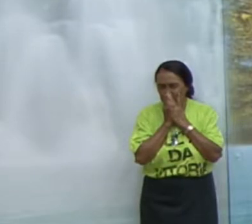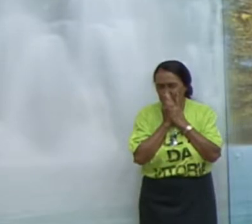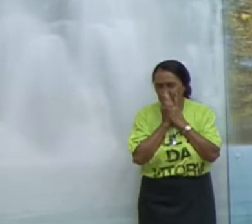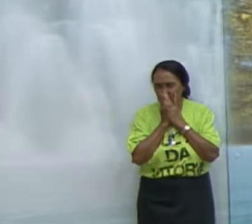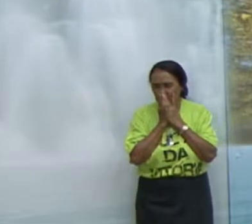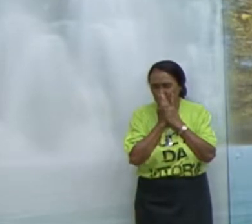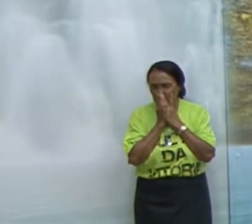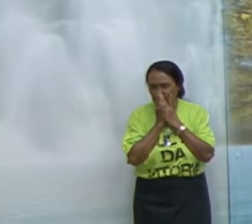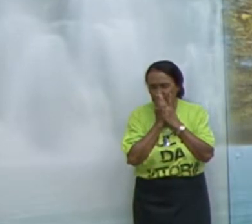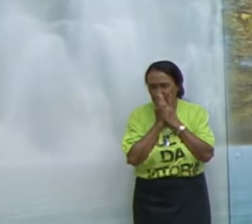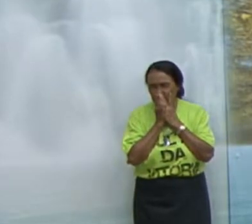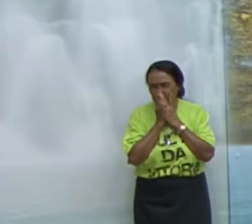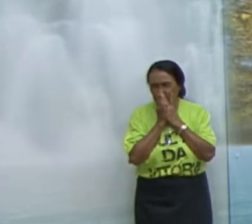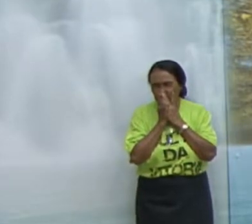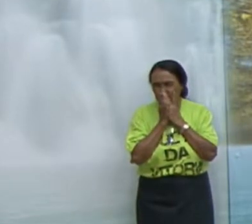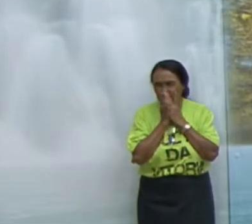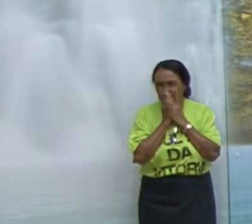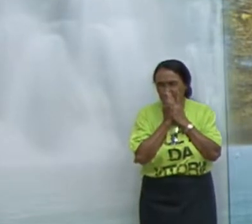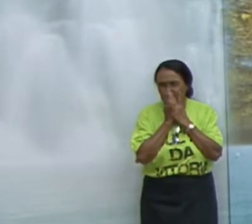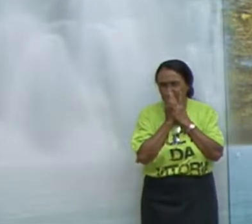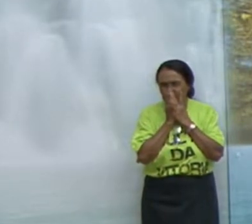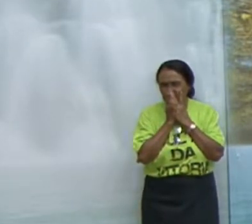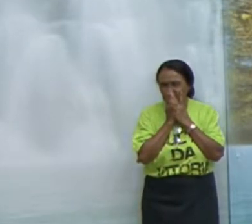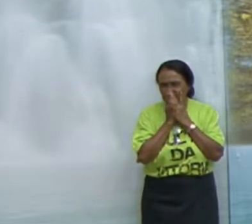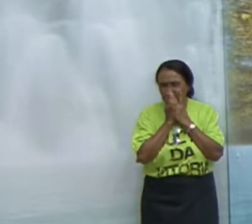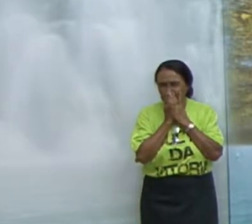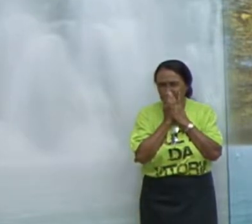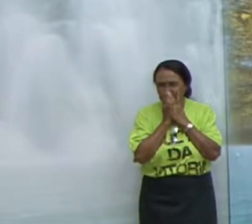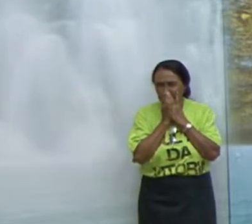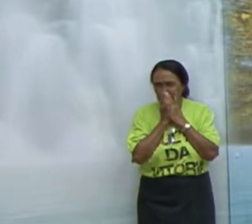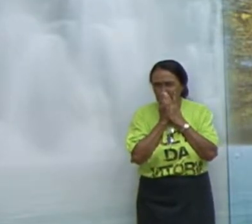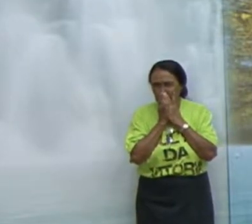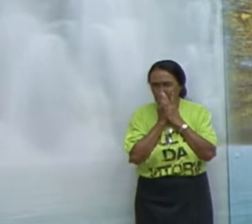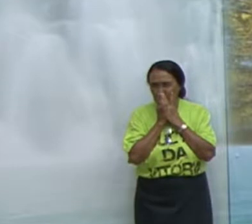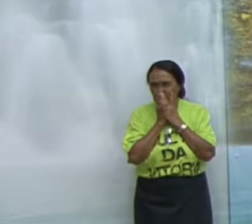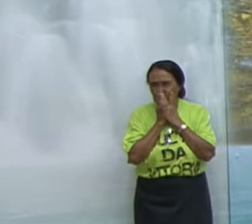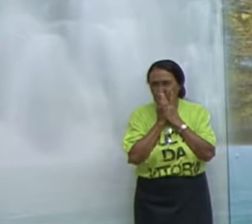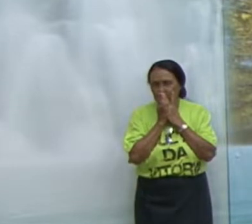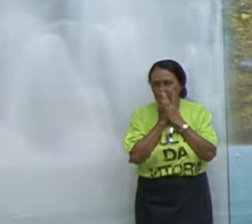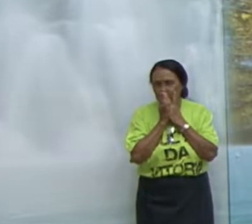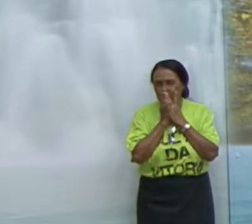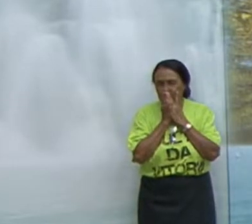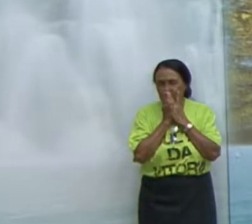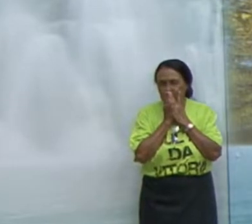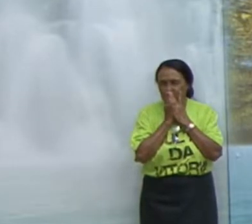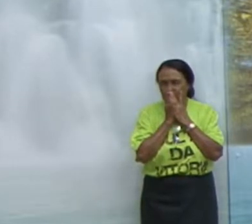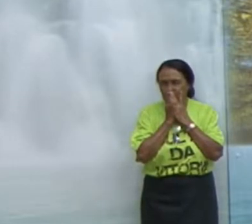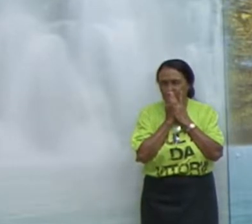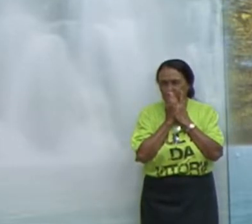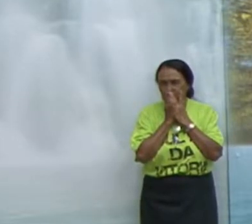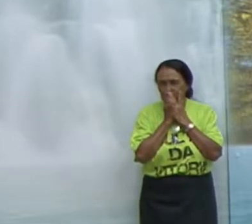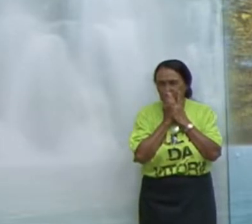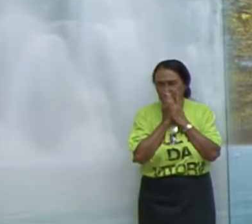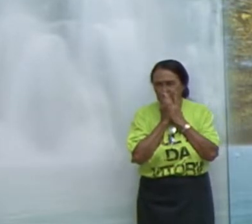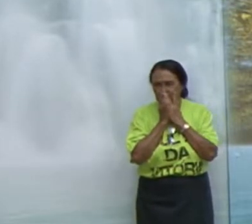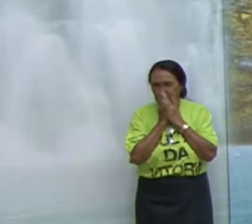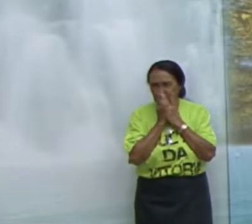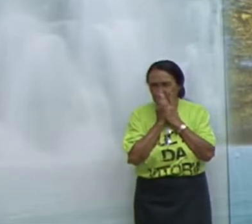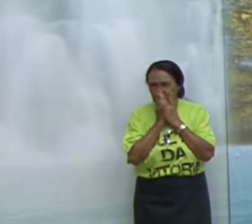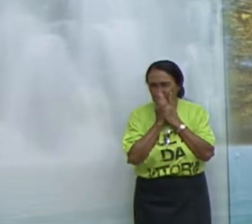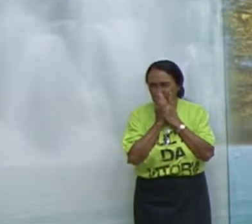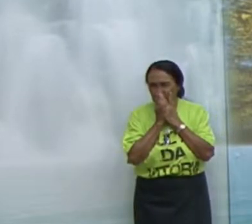comigo. Ele falou a despeito de unção. Ou seja,